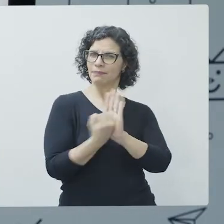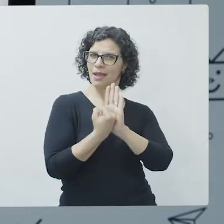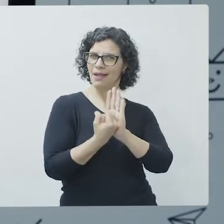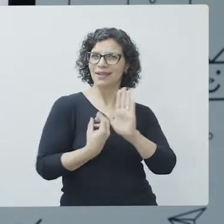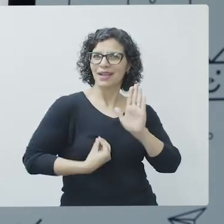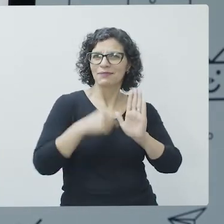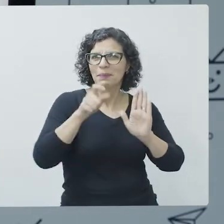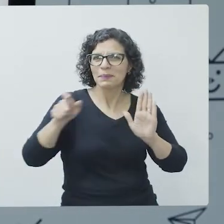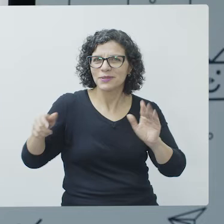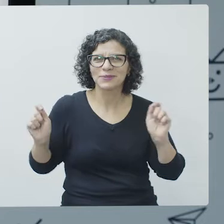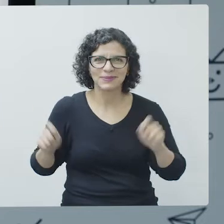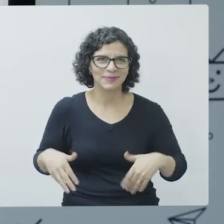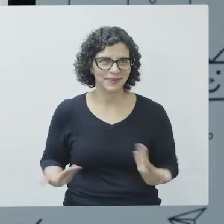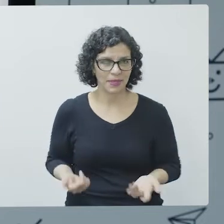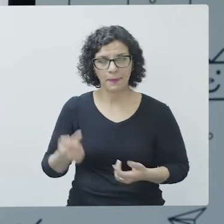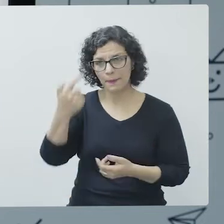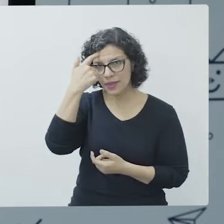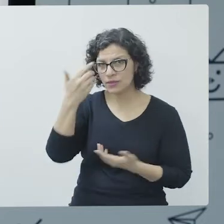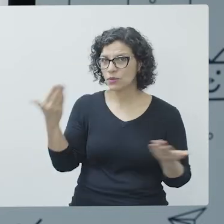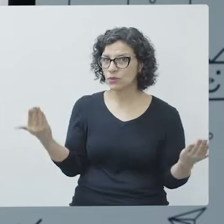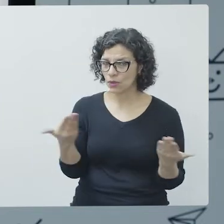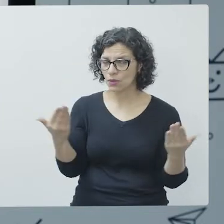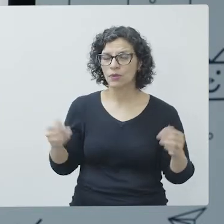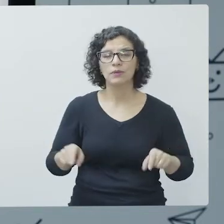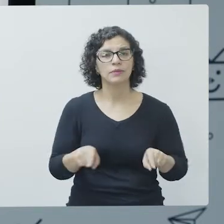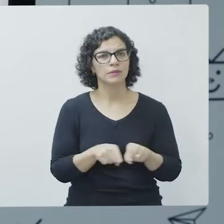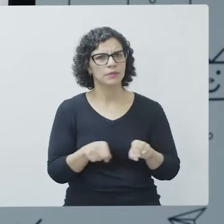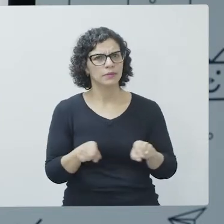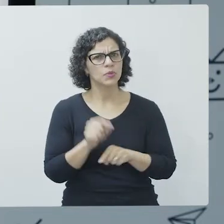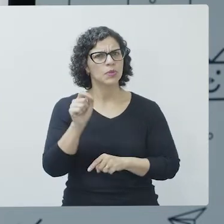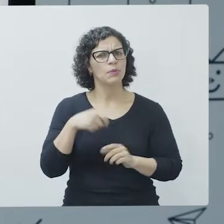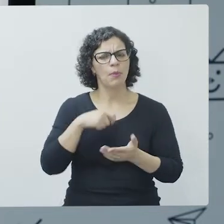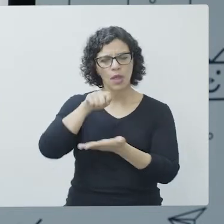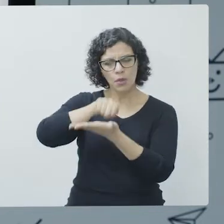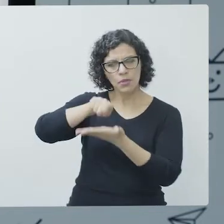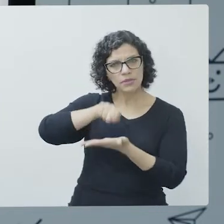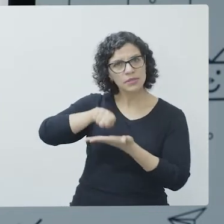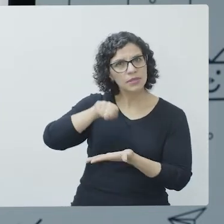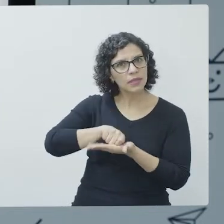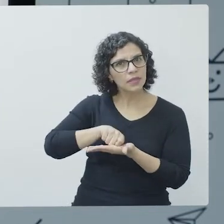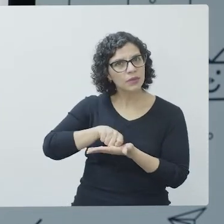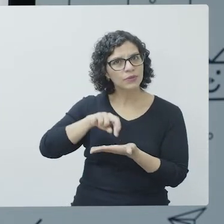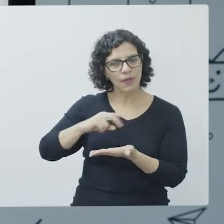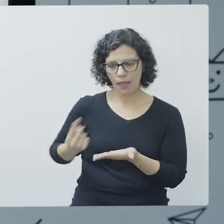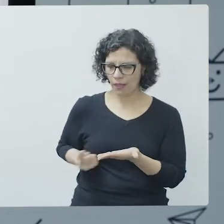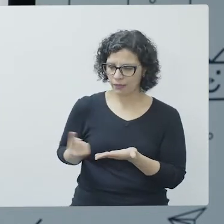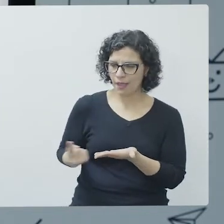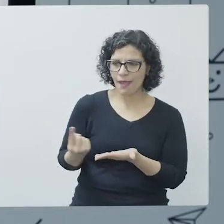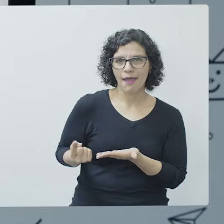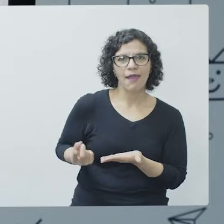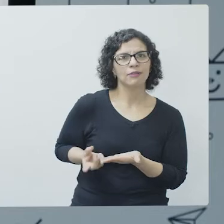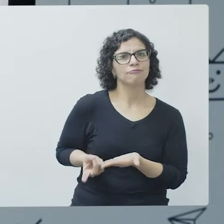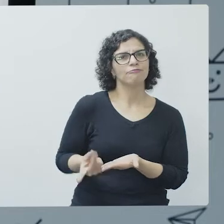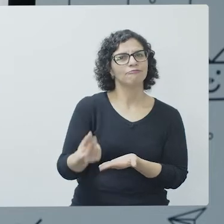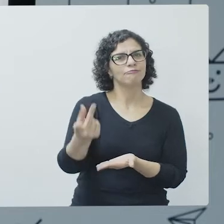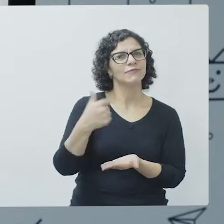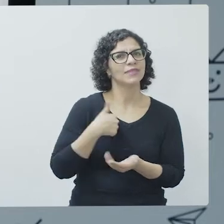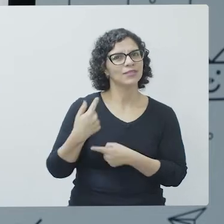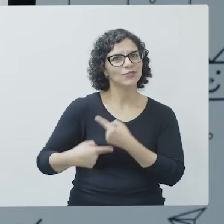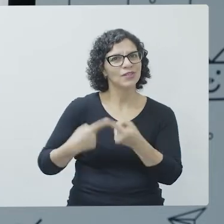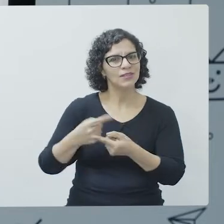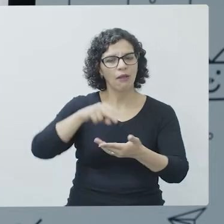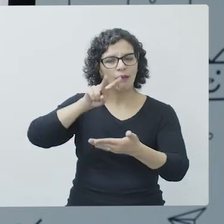as suas marcas. E pensando que, né, aquilo que é escrito, ele vai por muitas gerações depois.